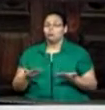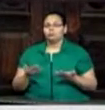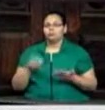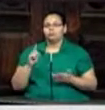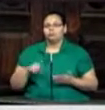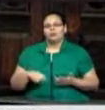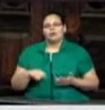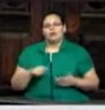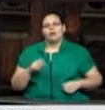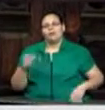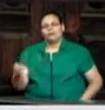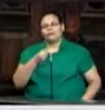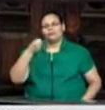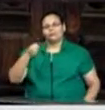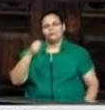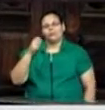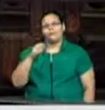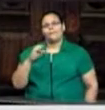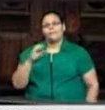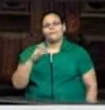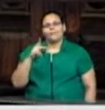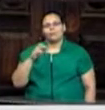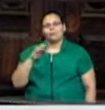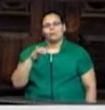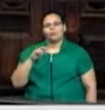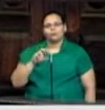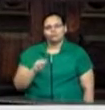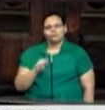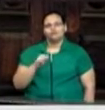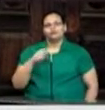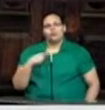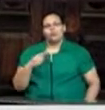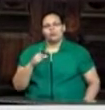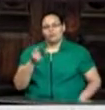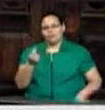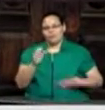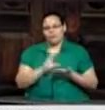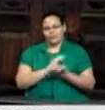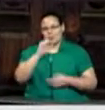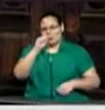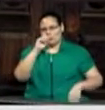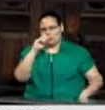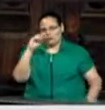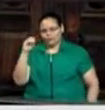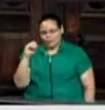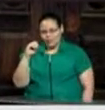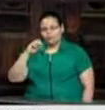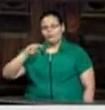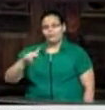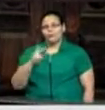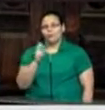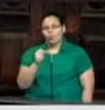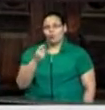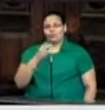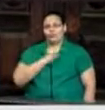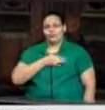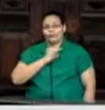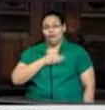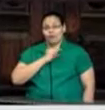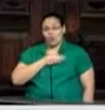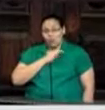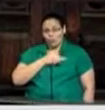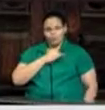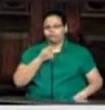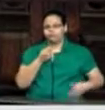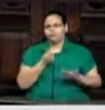a cervejaria Petrópolis recebeu no ano passado 800 milhões em isenções fiscais, que boa parte deles